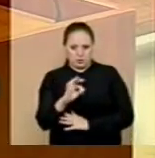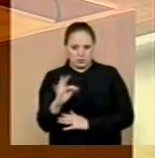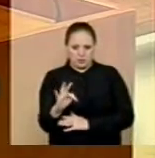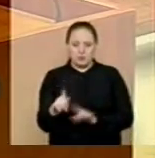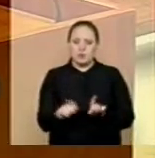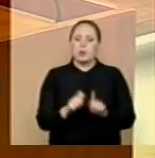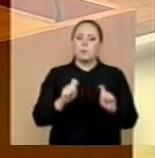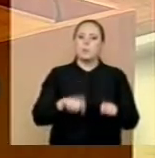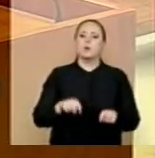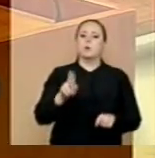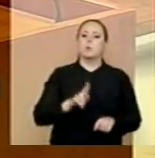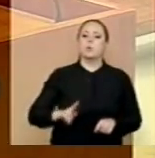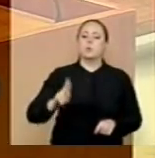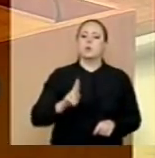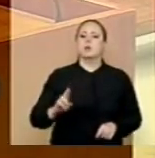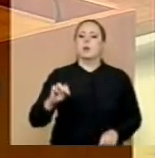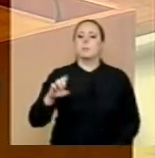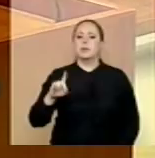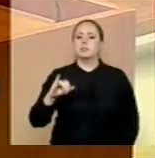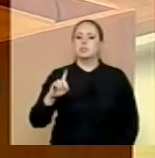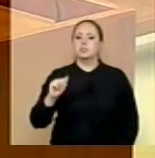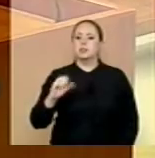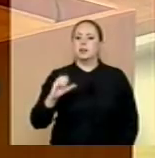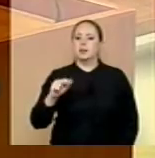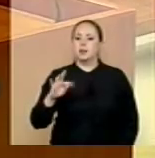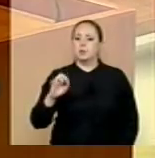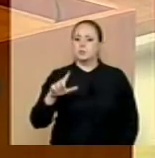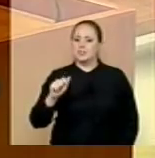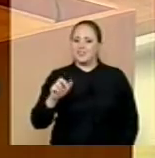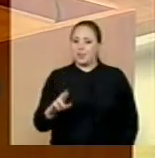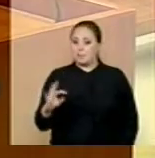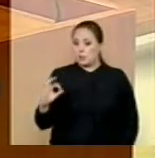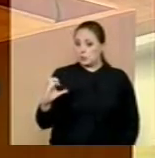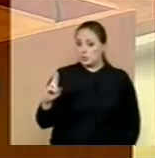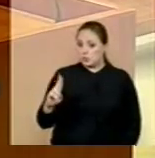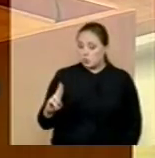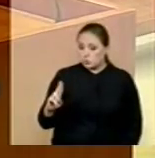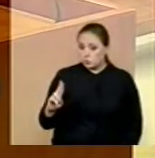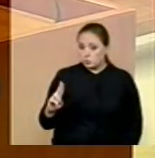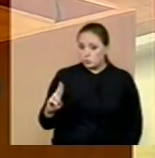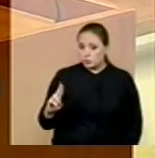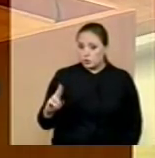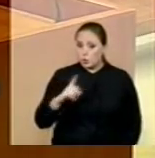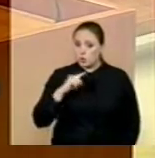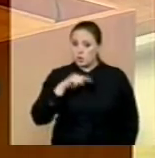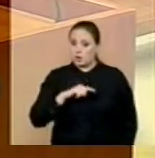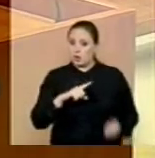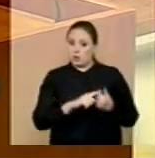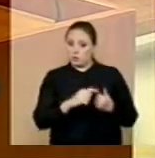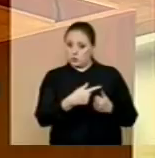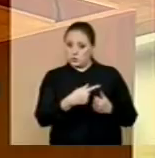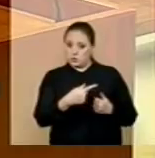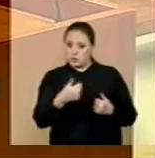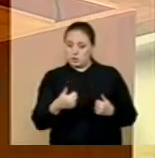possibilidade de utilização de medidas cautelares pelo TCU no exercício do mistério previsto no artigo 71 da Constituição Federal, o